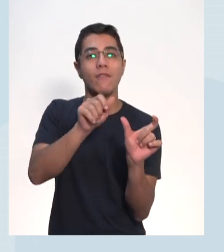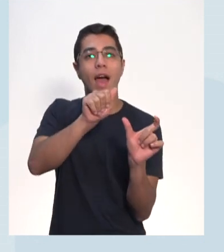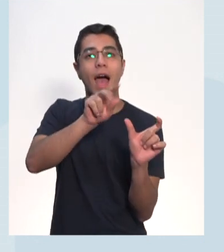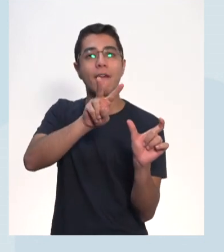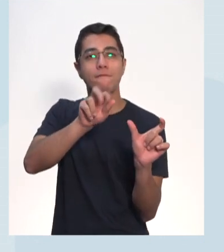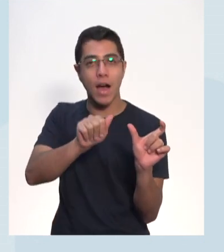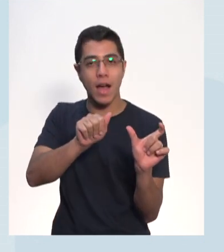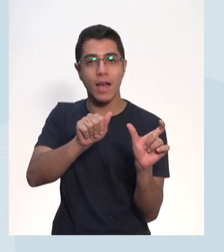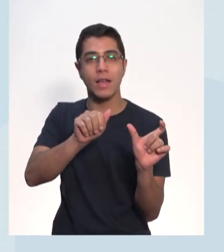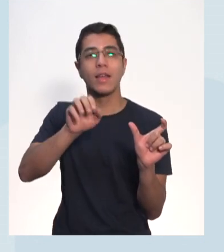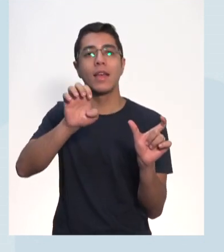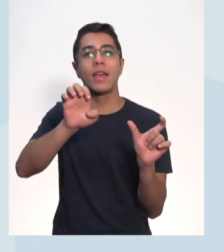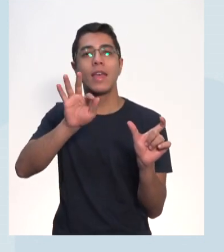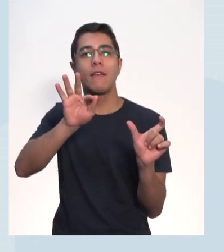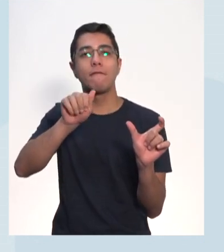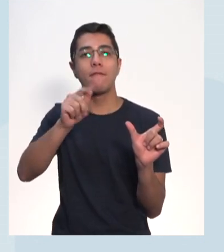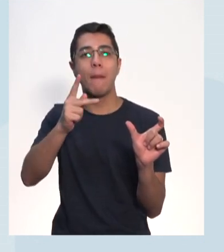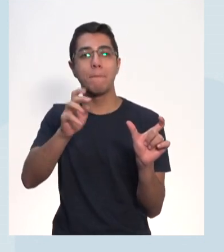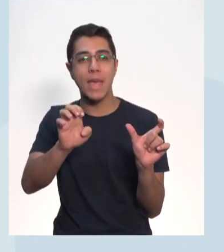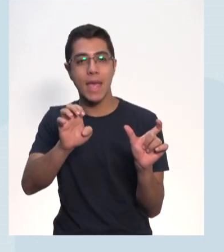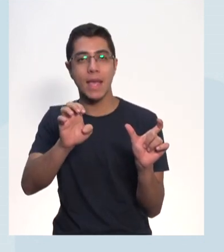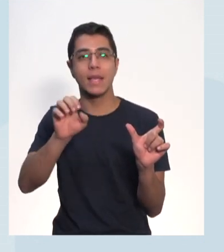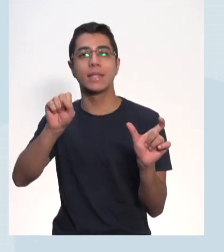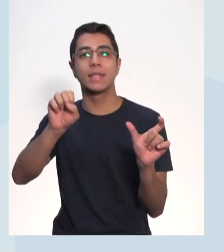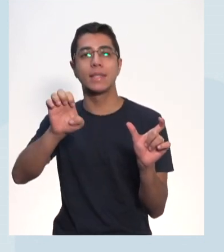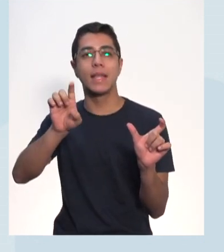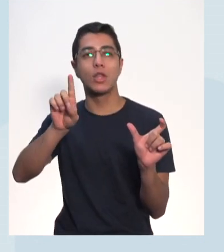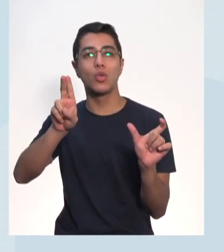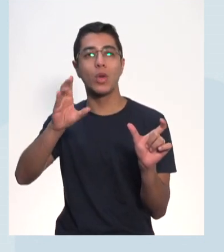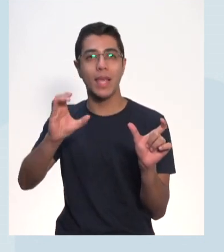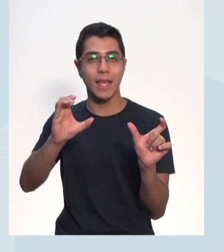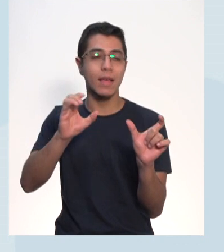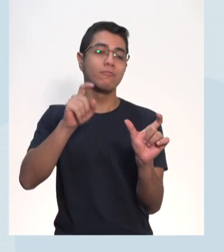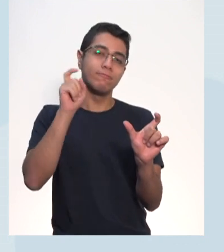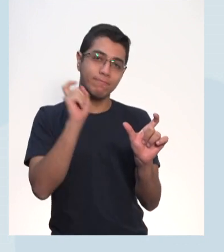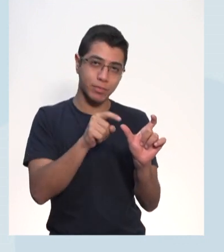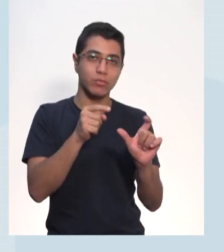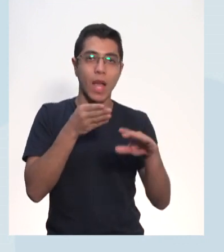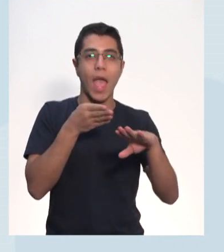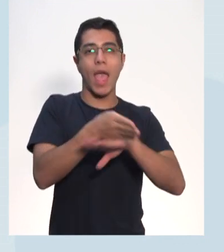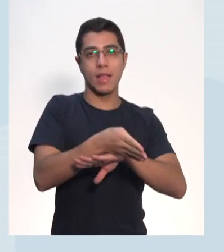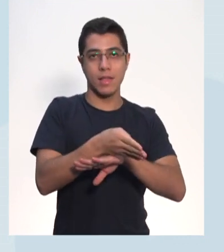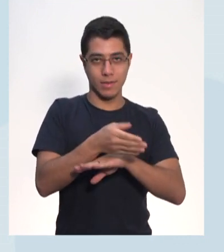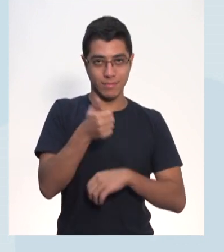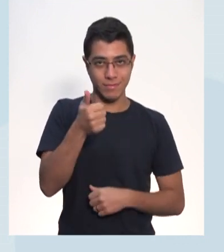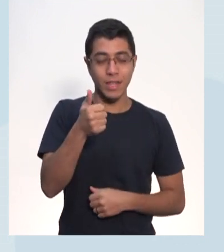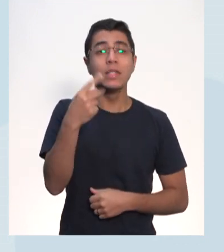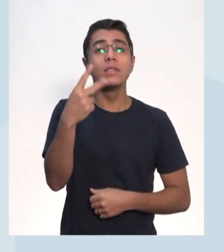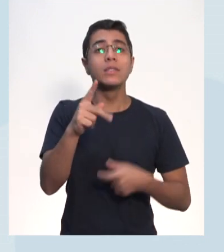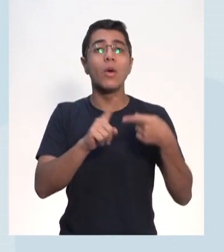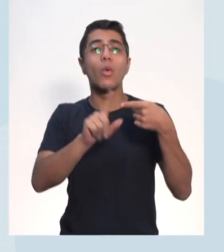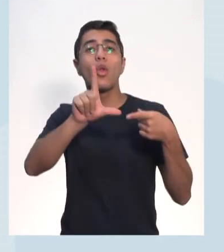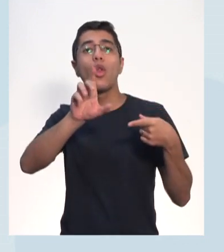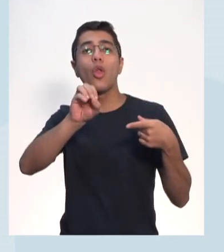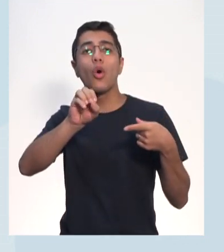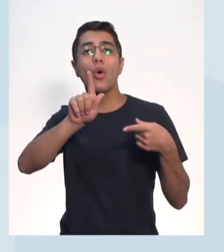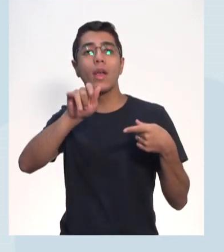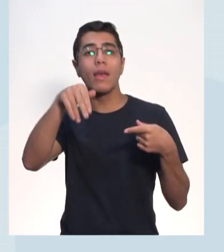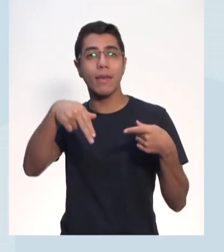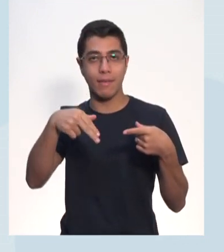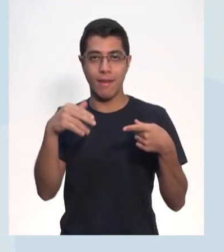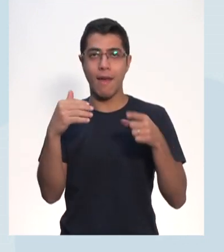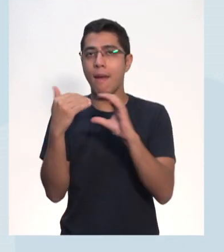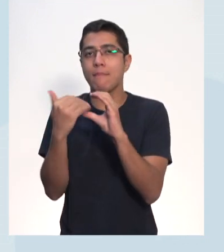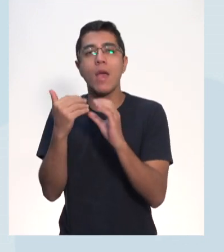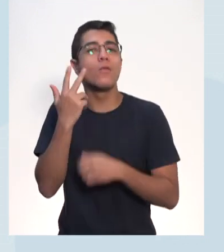normal que vocês usam para acessar percursos formativos, que vocês usam para acessar os nossos cursos. Quem entra a primeira vez, eu